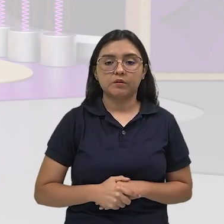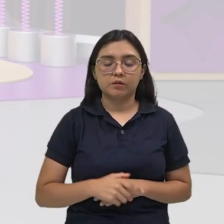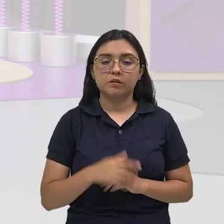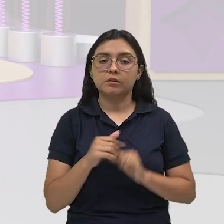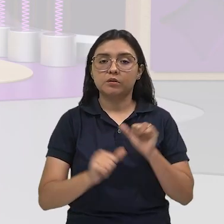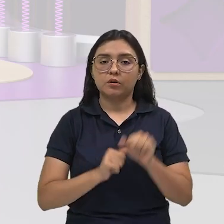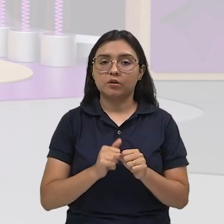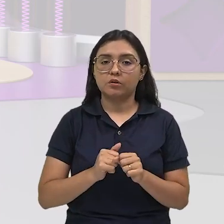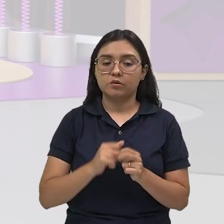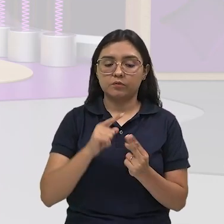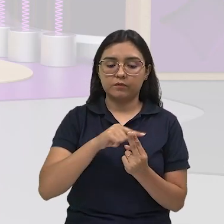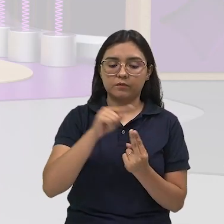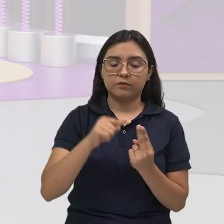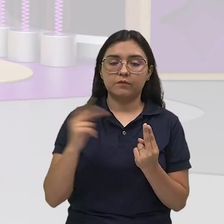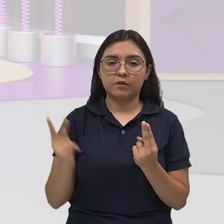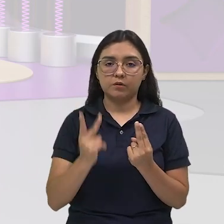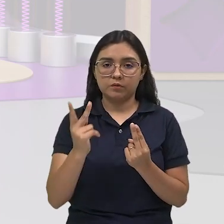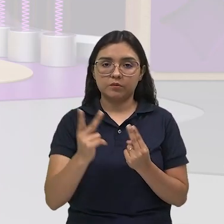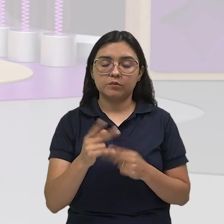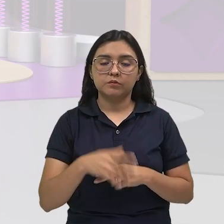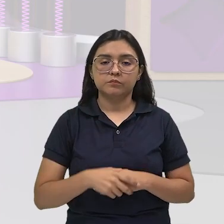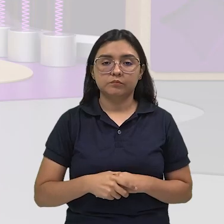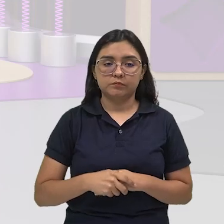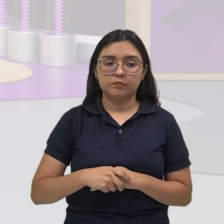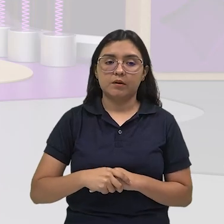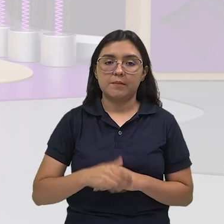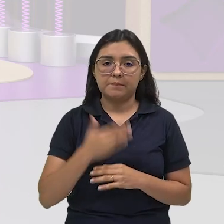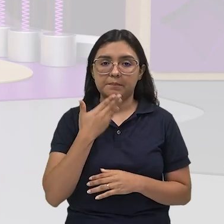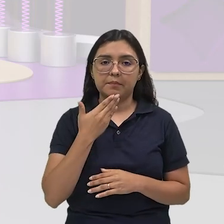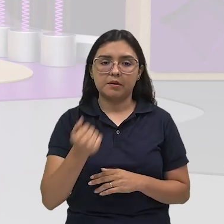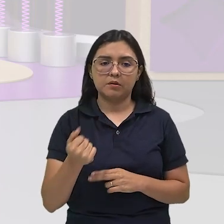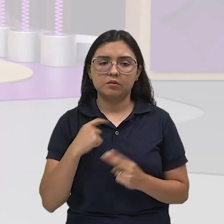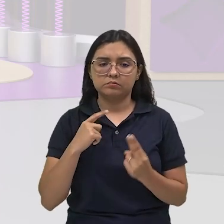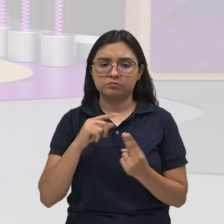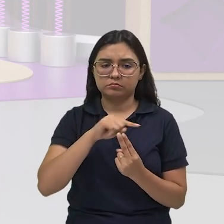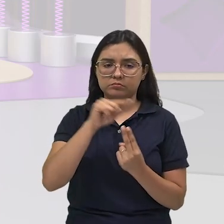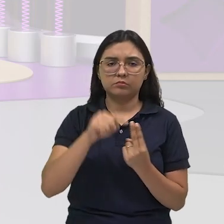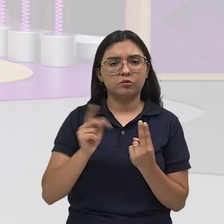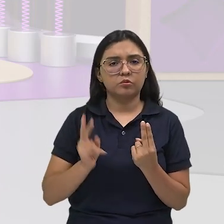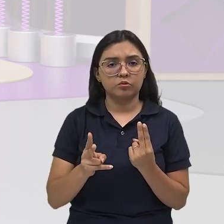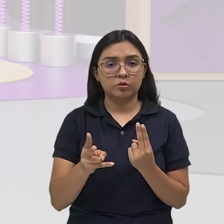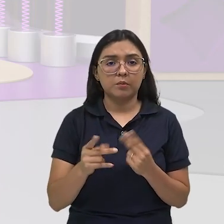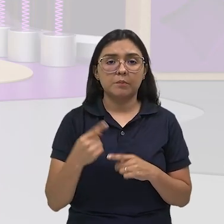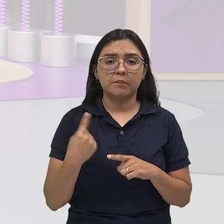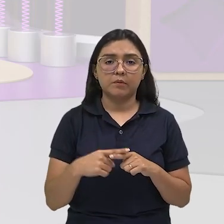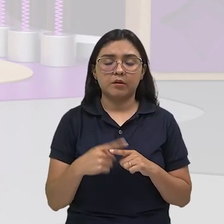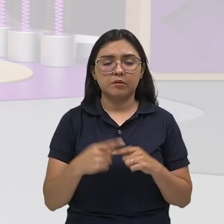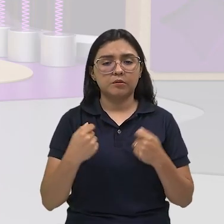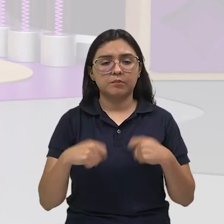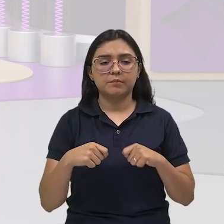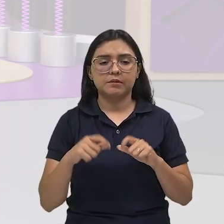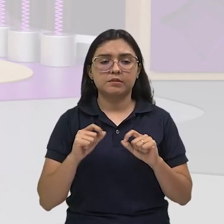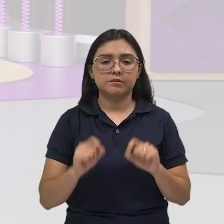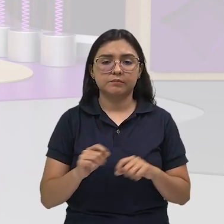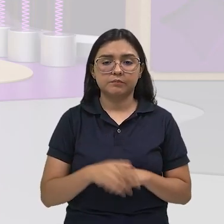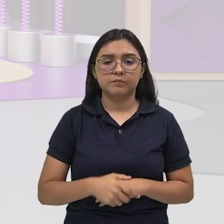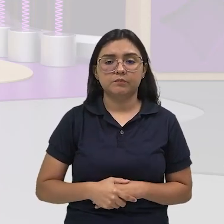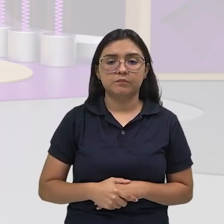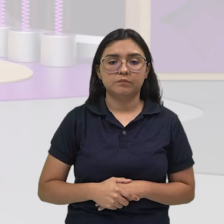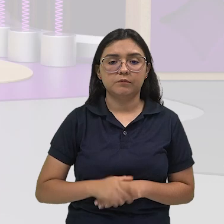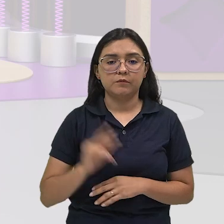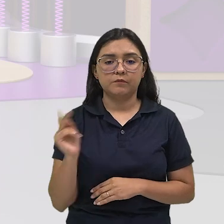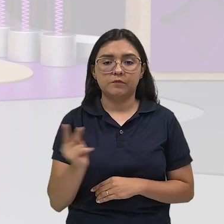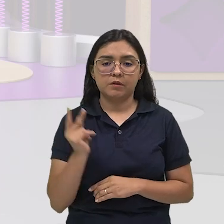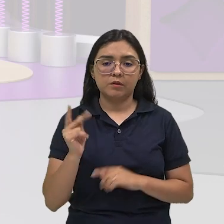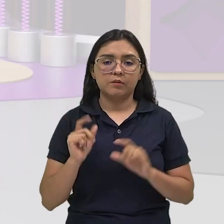valor de π, é melhor que você deixe em π, porque aí não precisa ser aproximado, porque aquele π